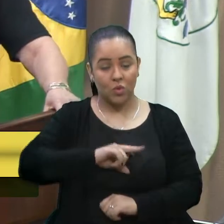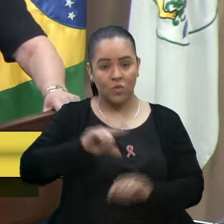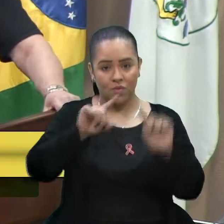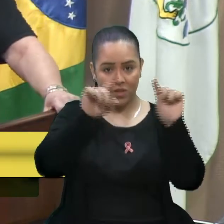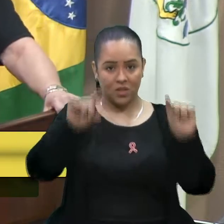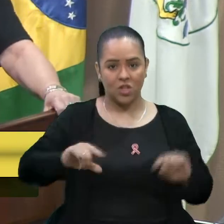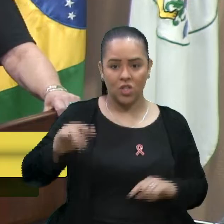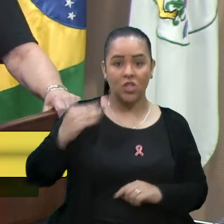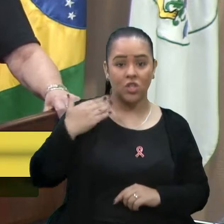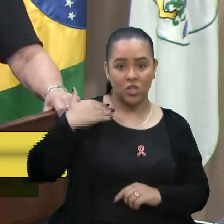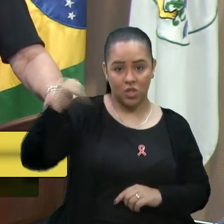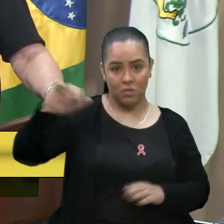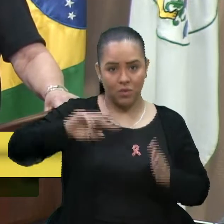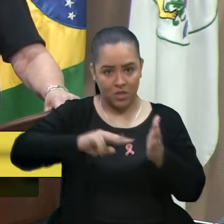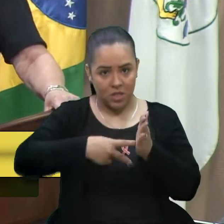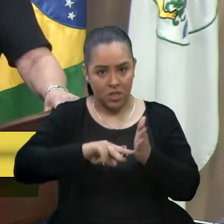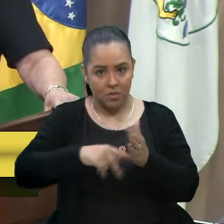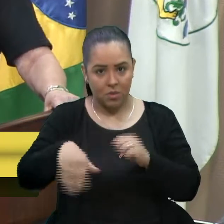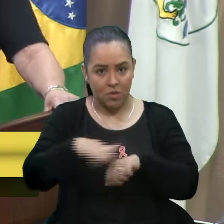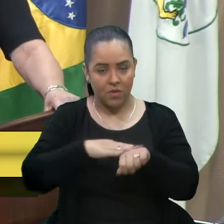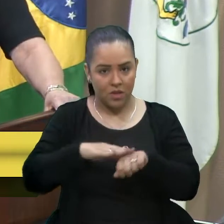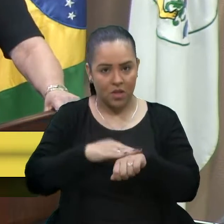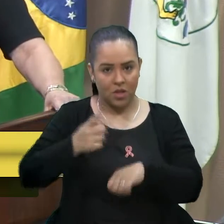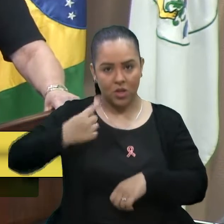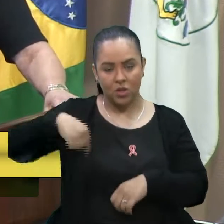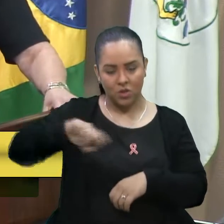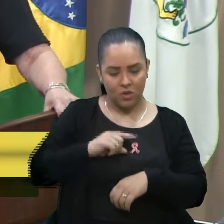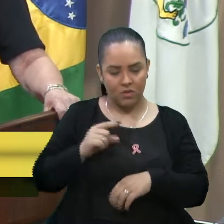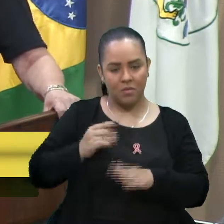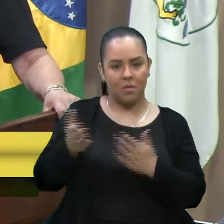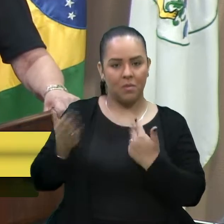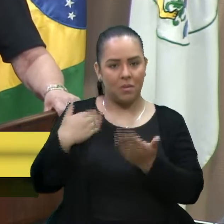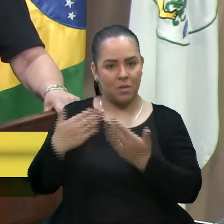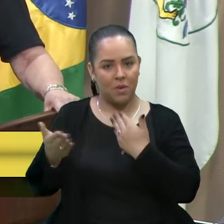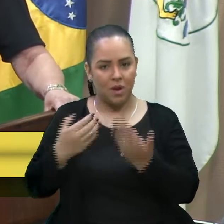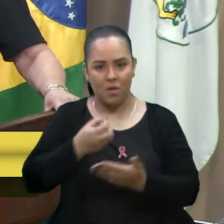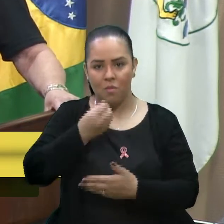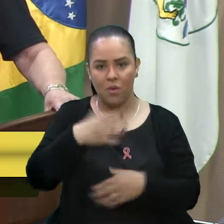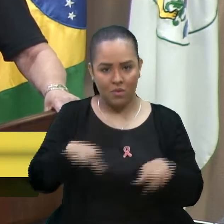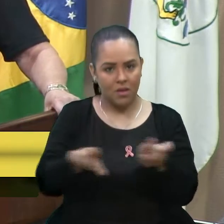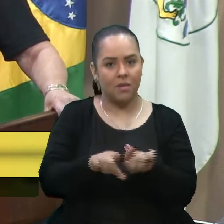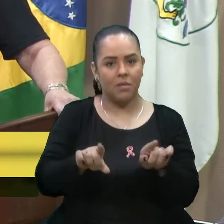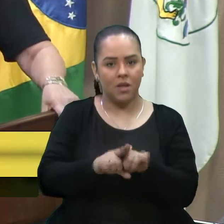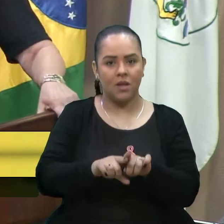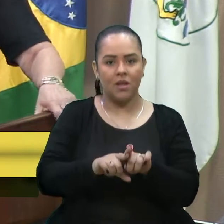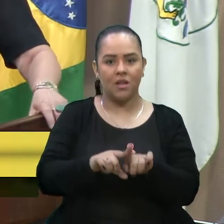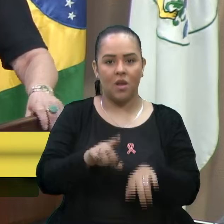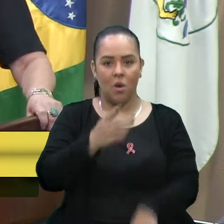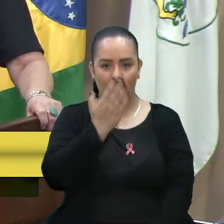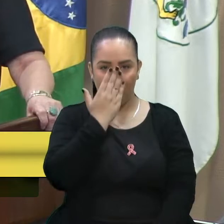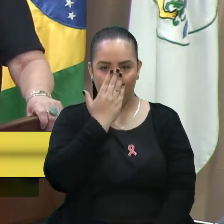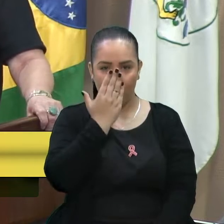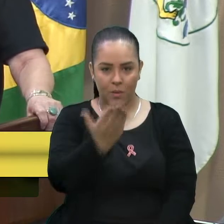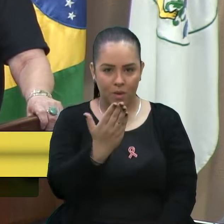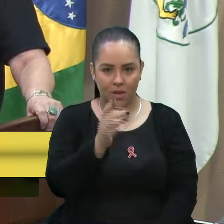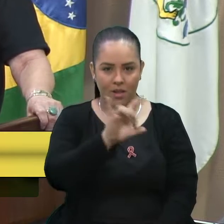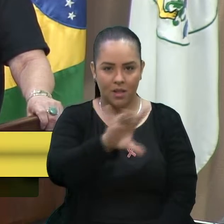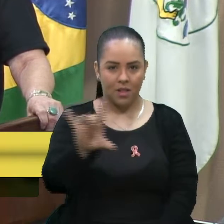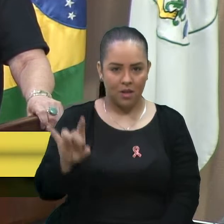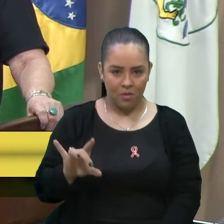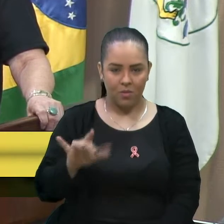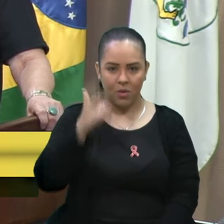o sindicato para dialogar, vamos debater e fazer o bom debate, olho no olho para melhorar a situação do